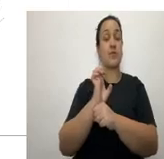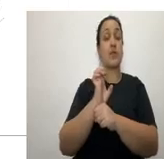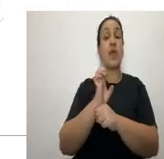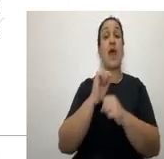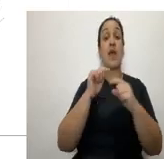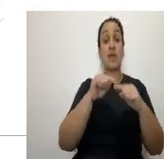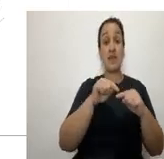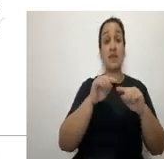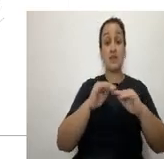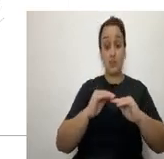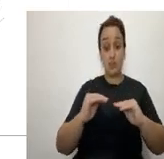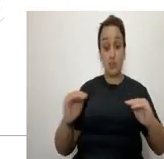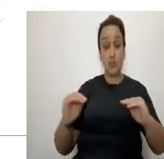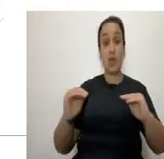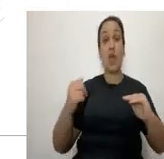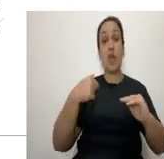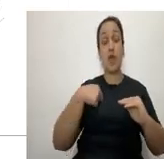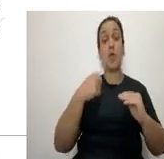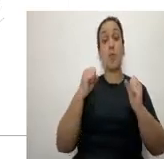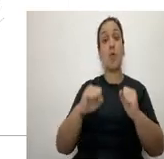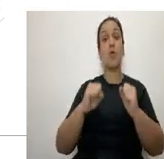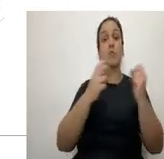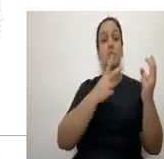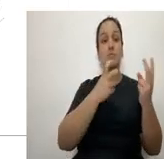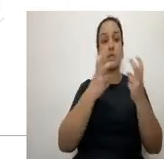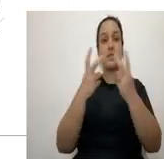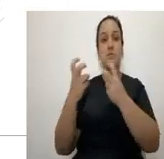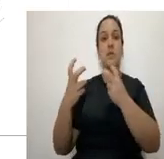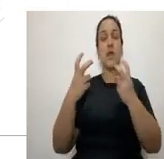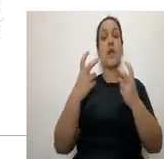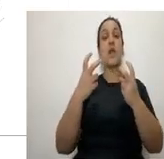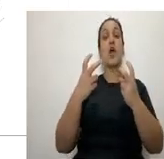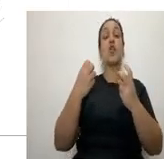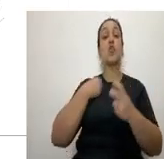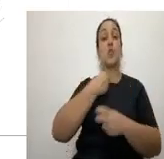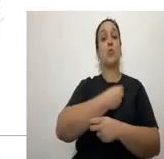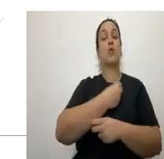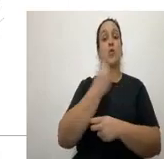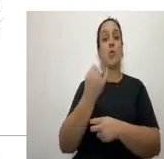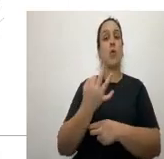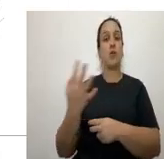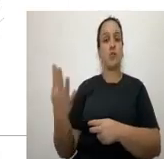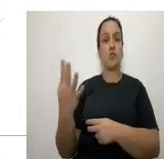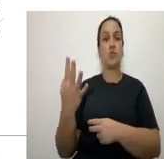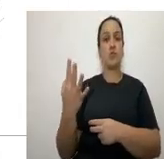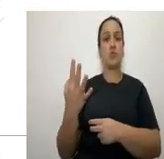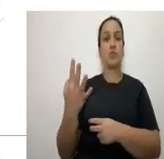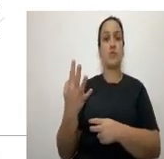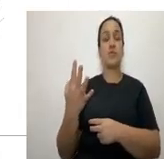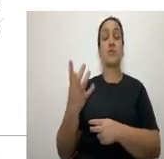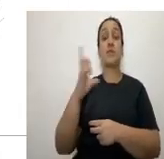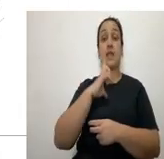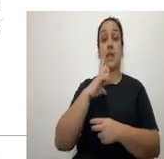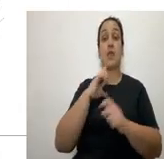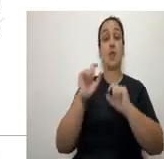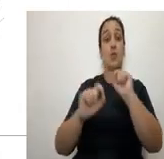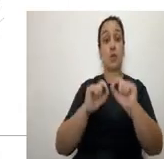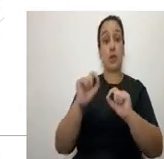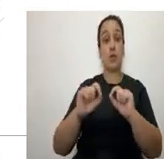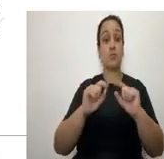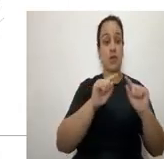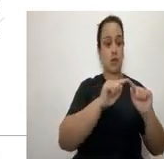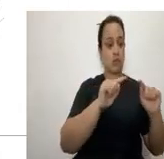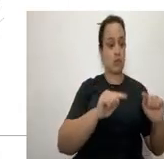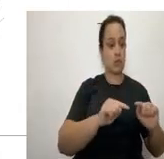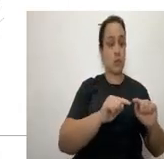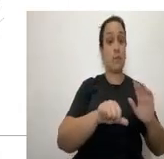representado para cima. E aí, a partir daqui, eu posso ver o conjunto dos 4 números quânticos. Então,